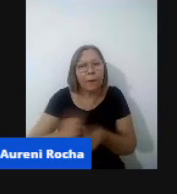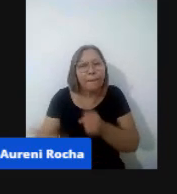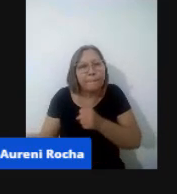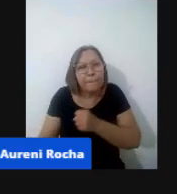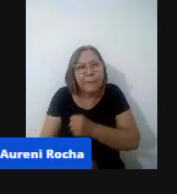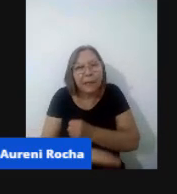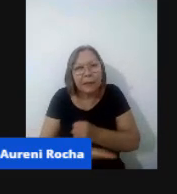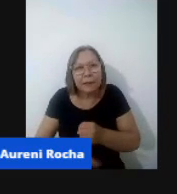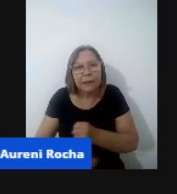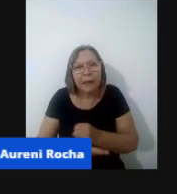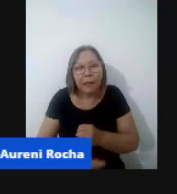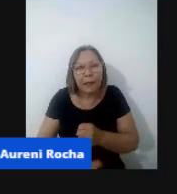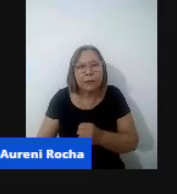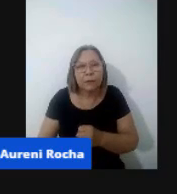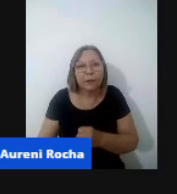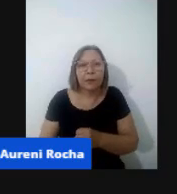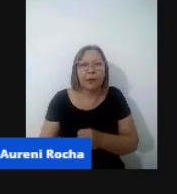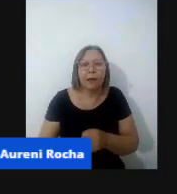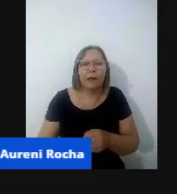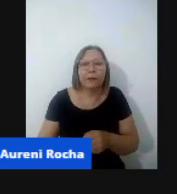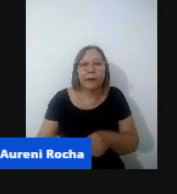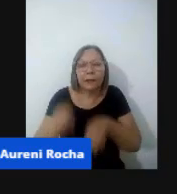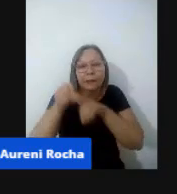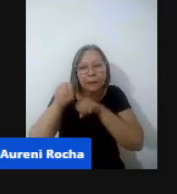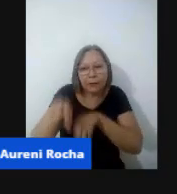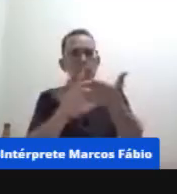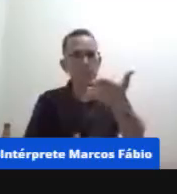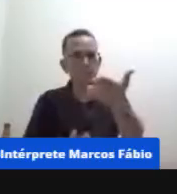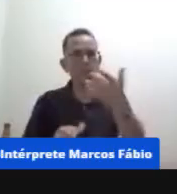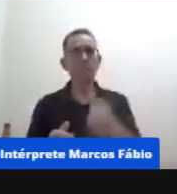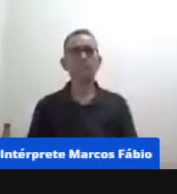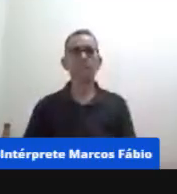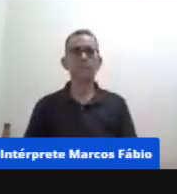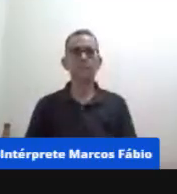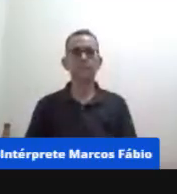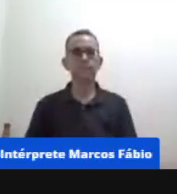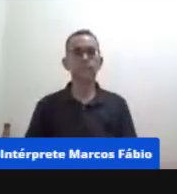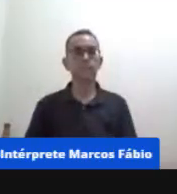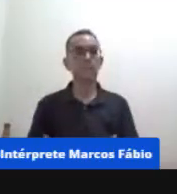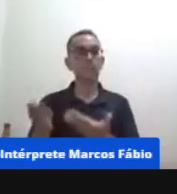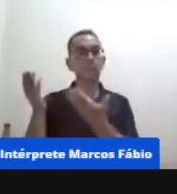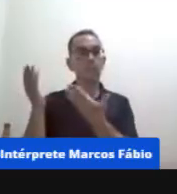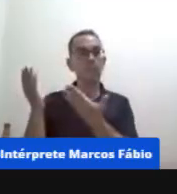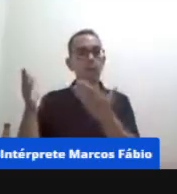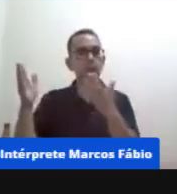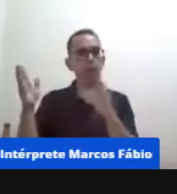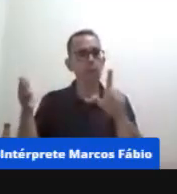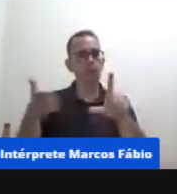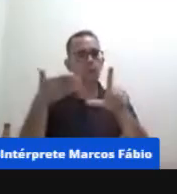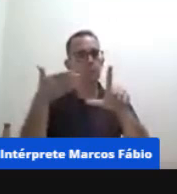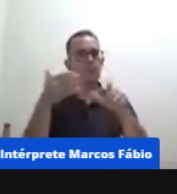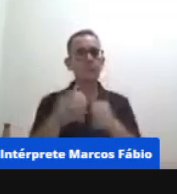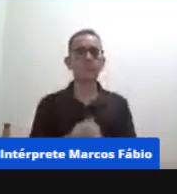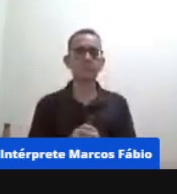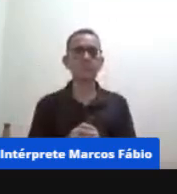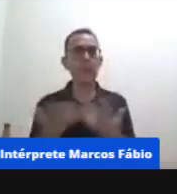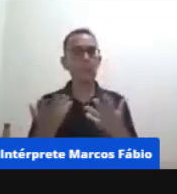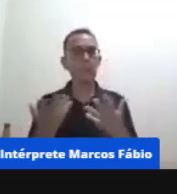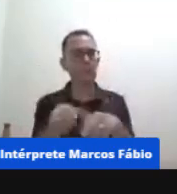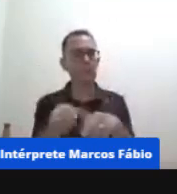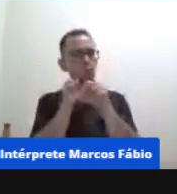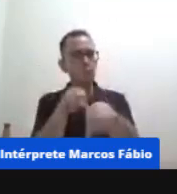do aprendizado, lá na educação infantil. Bem, gente, na educação infantil não tem um